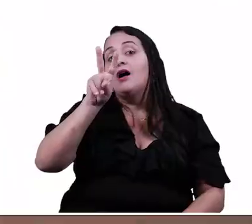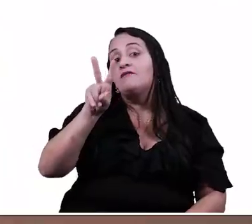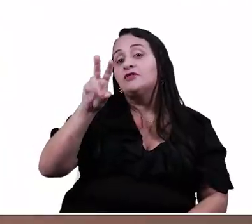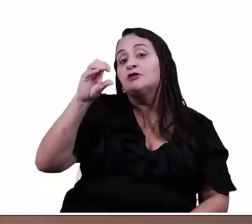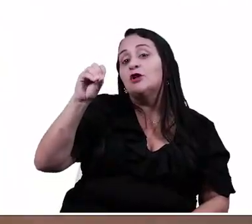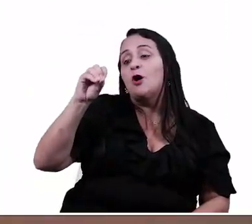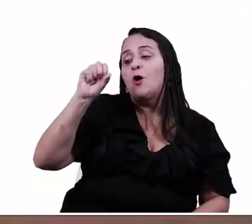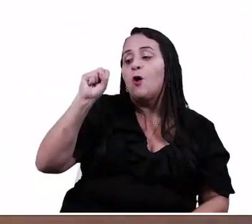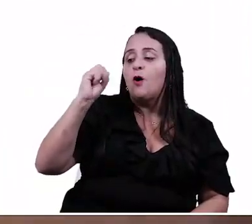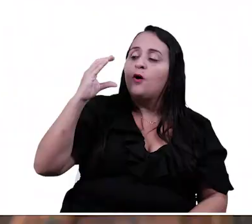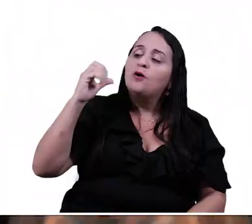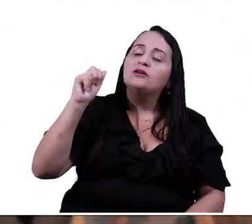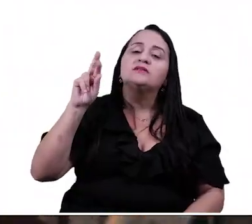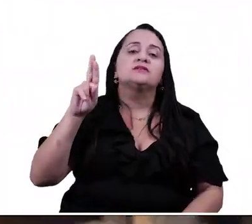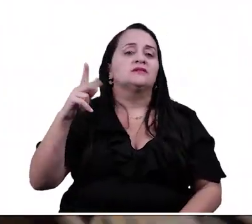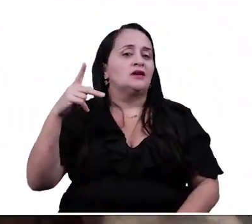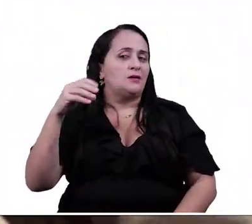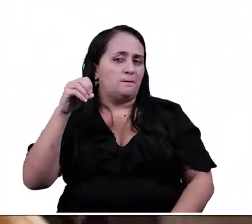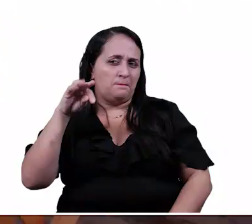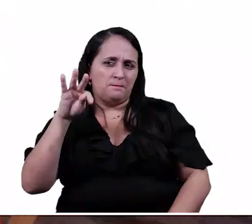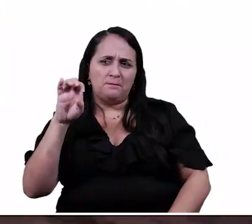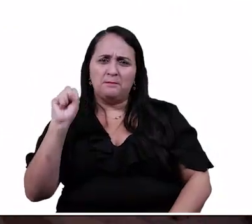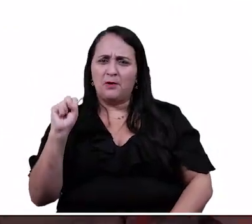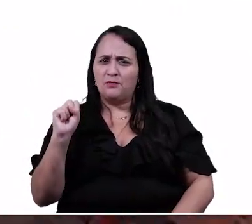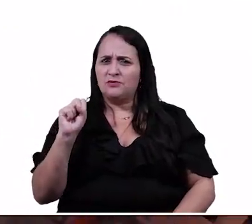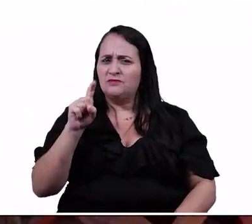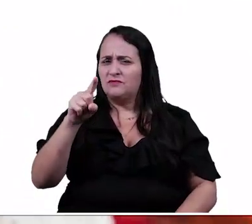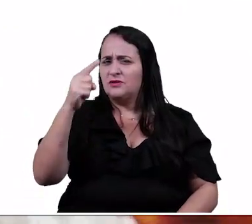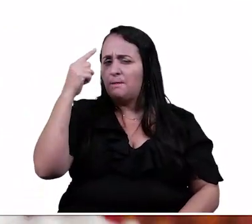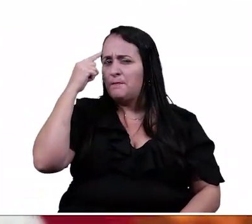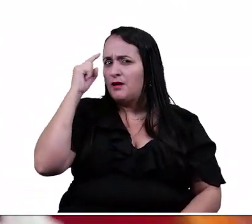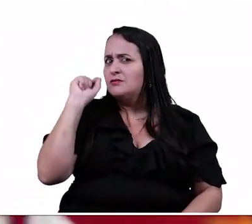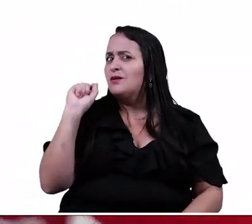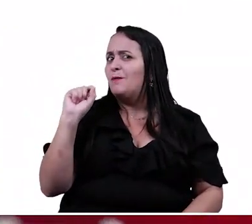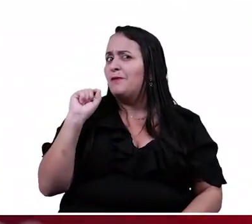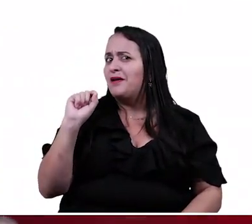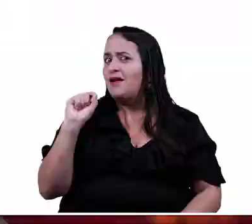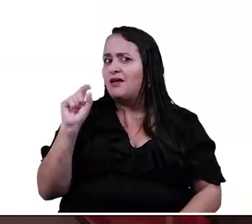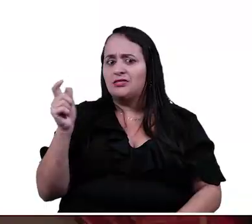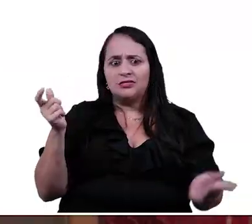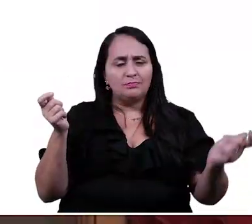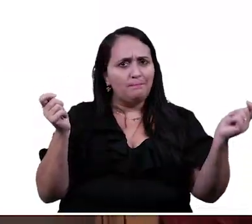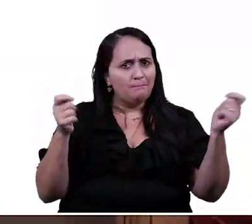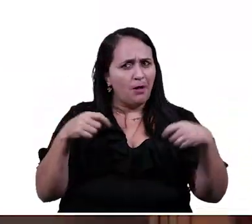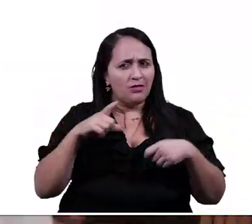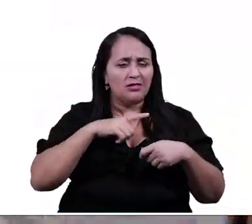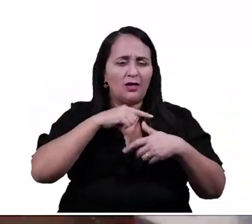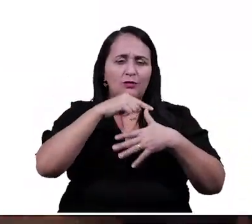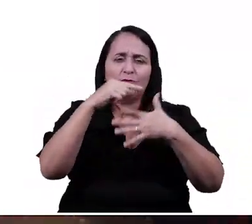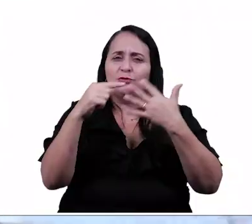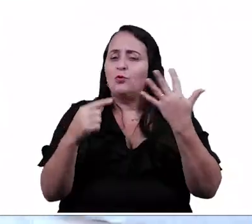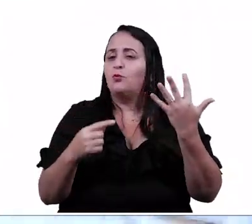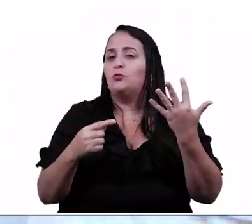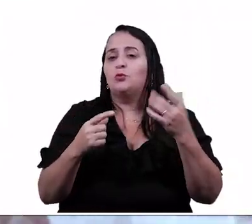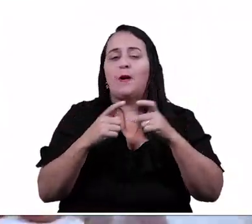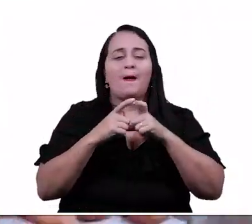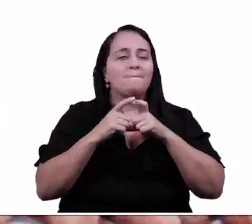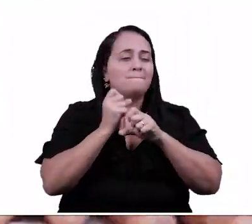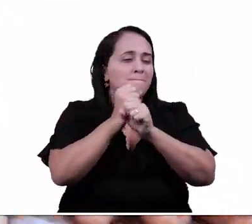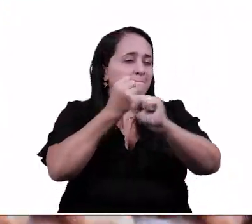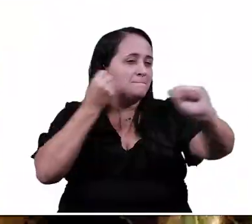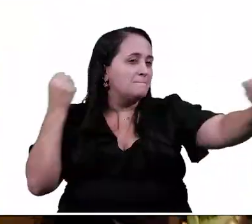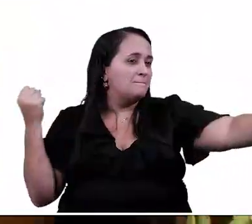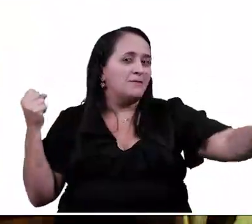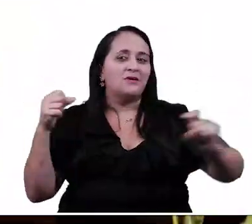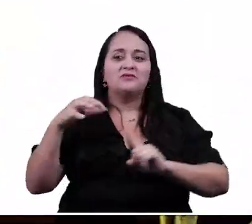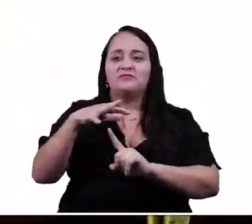Esta é uma feira que tudo que você pensa você encontra aqui. É considerada uma feira, a maior feira de